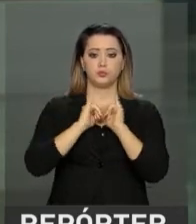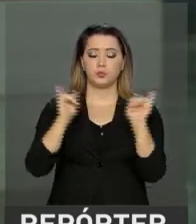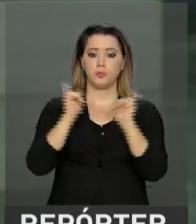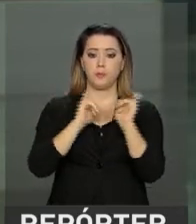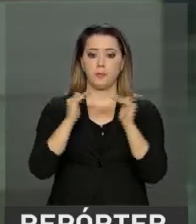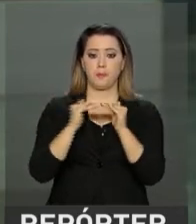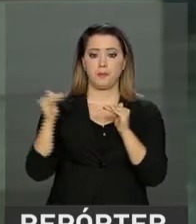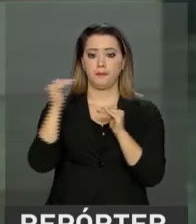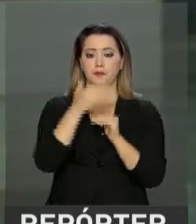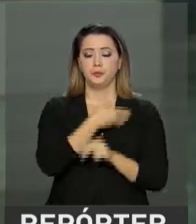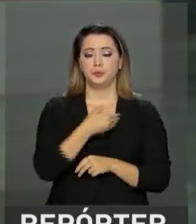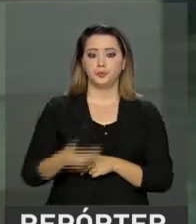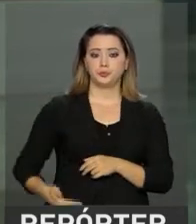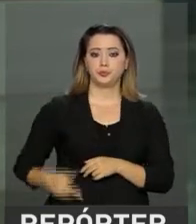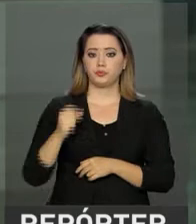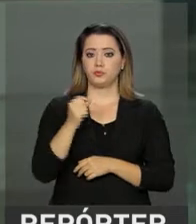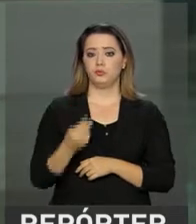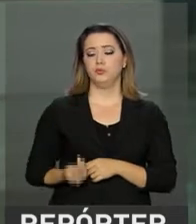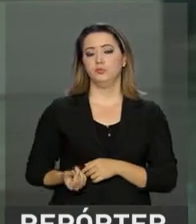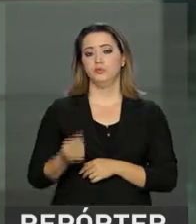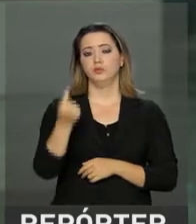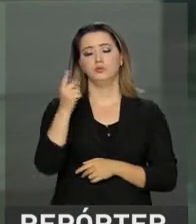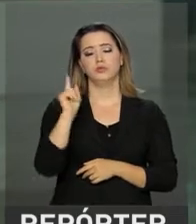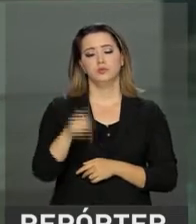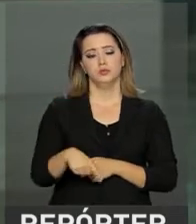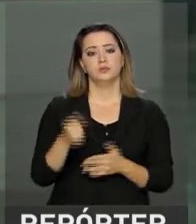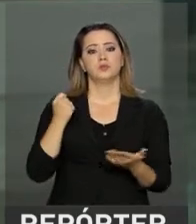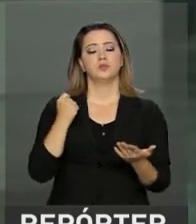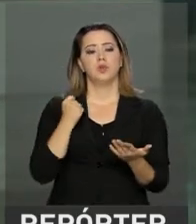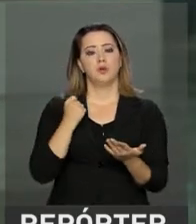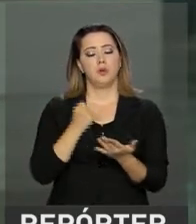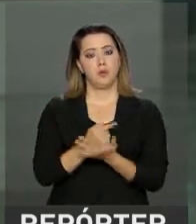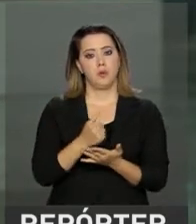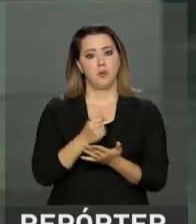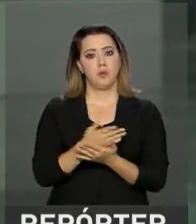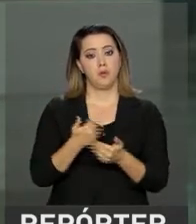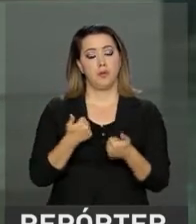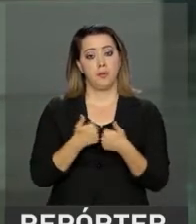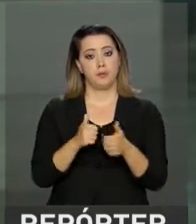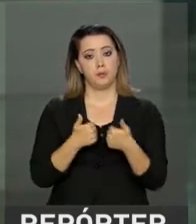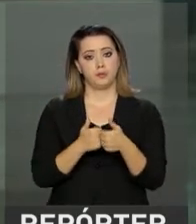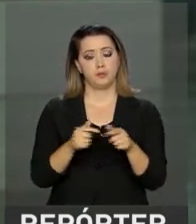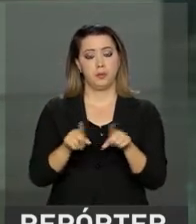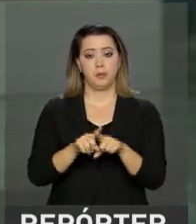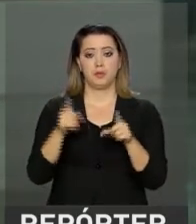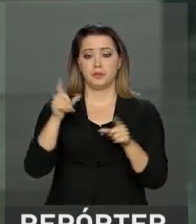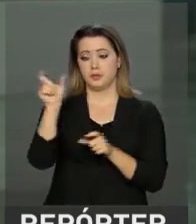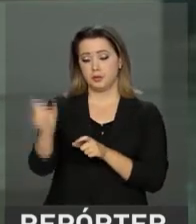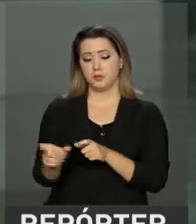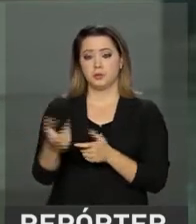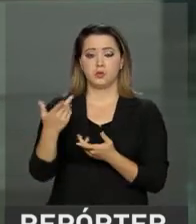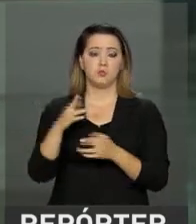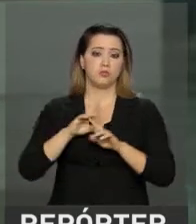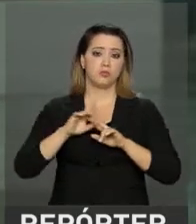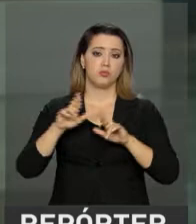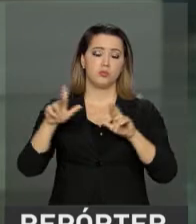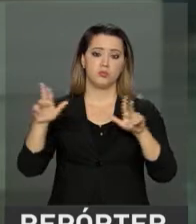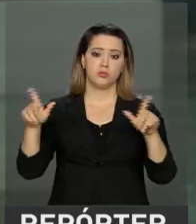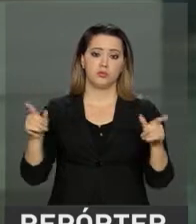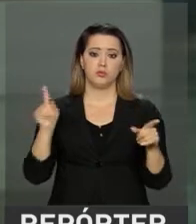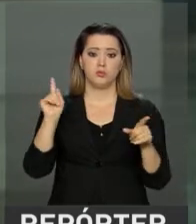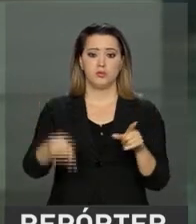semana passada pelo governo esses valores são os cobrados dos distribuidores para os consumidores no entanto o preço do etanol varia na